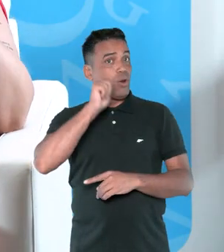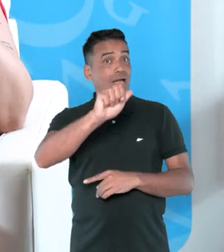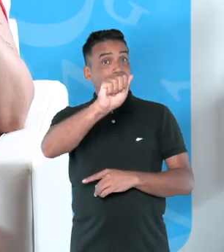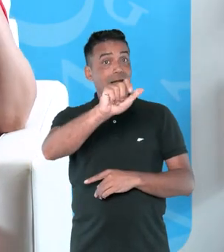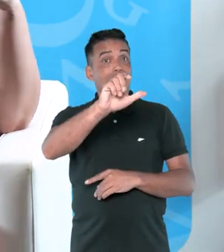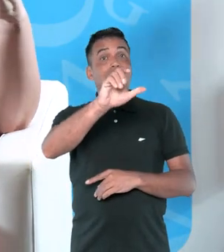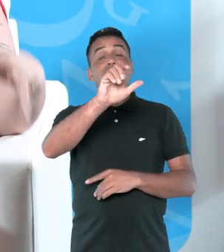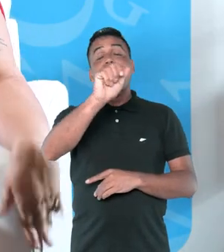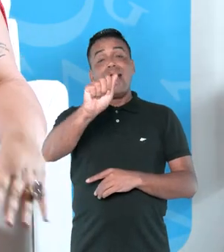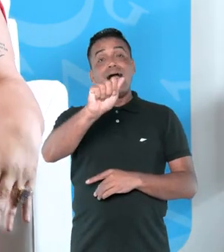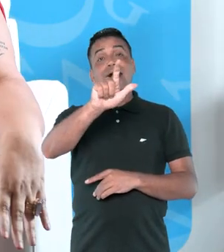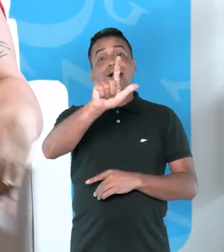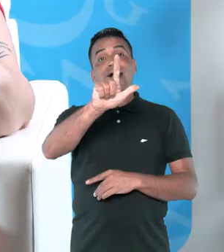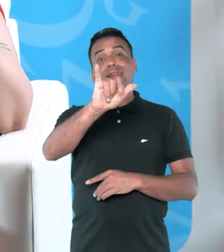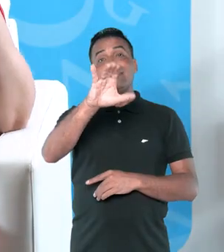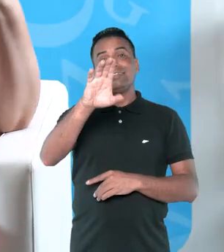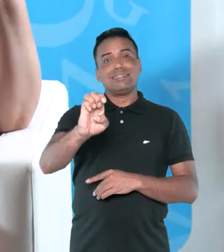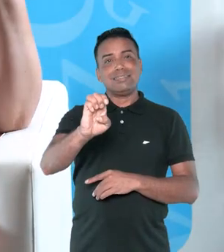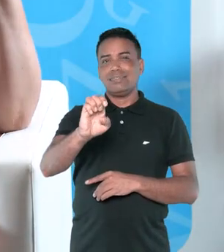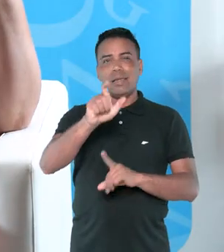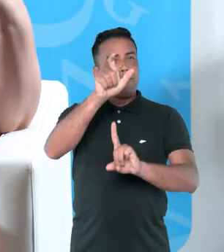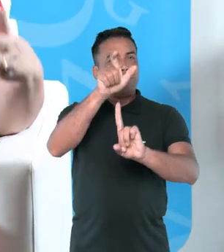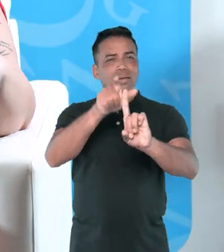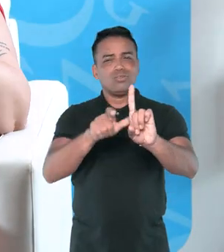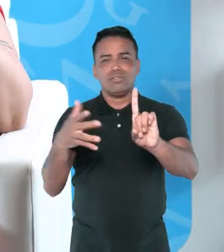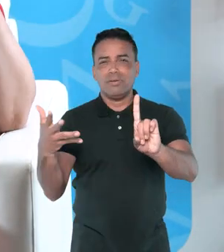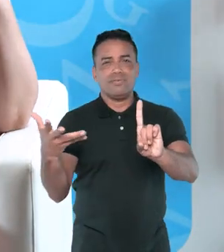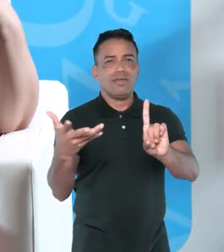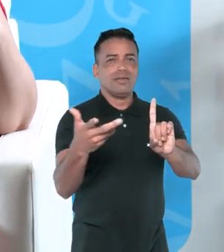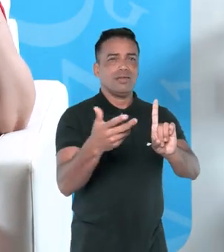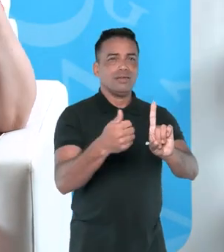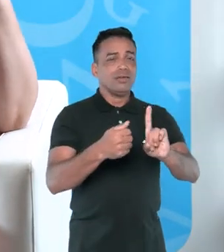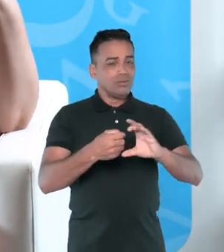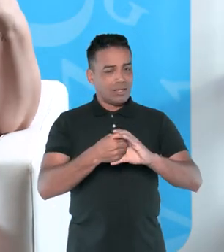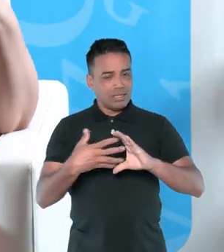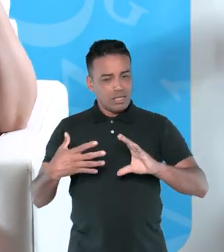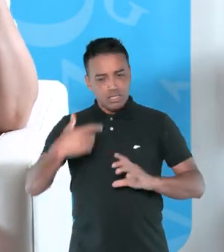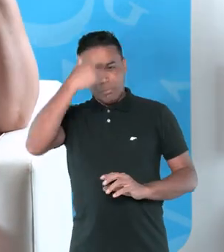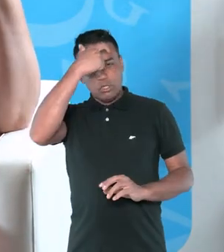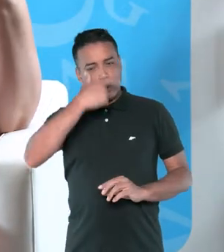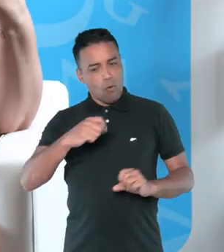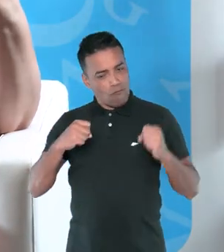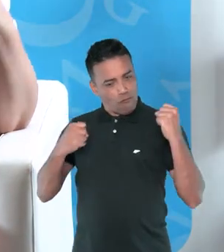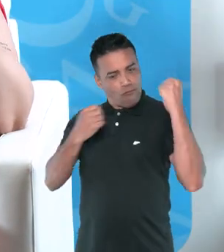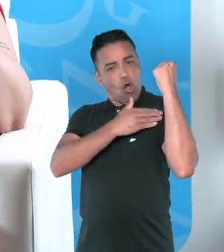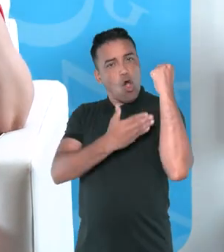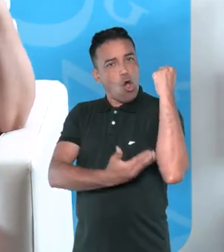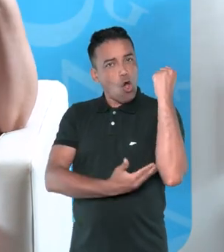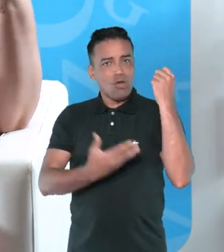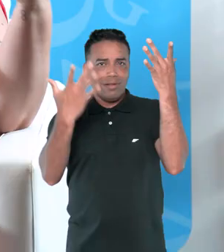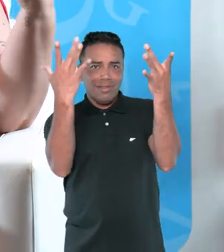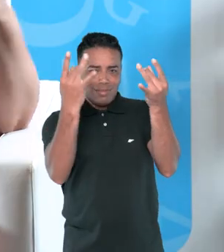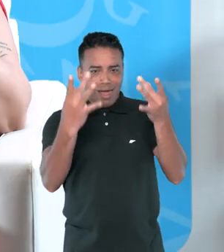a Alice é totalmente essa personagem, é totalmente o temperamento da Alice, aquela força dela, mas a descrição